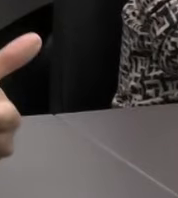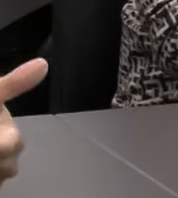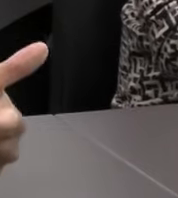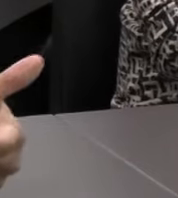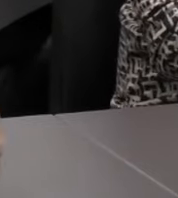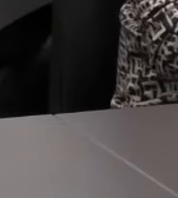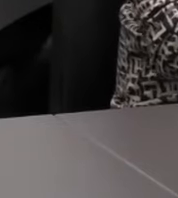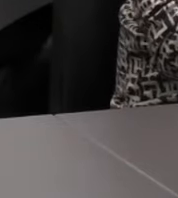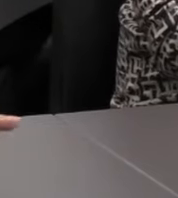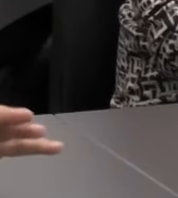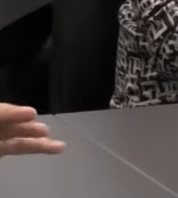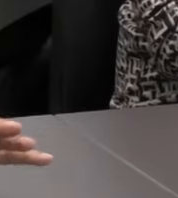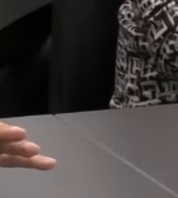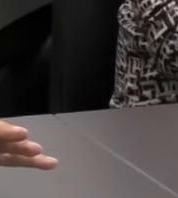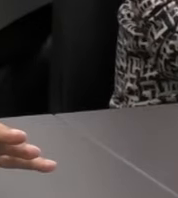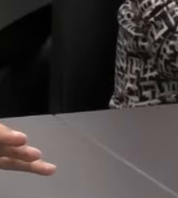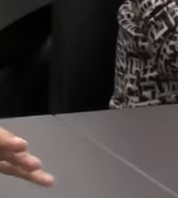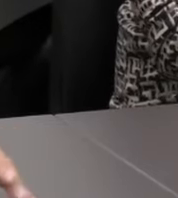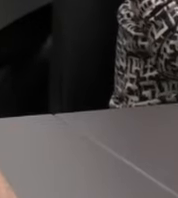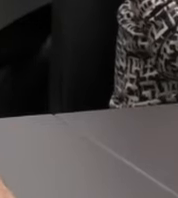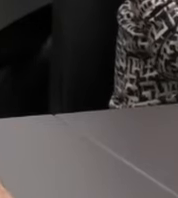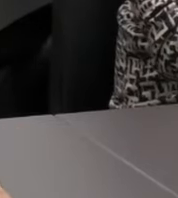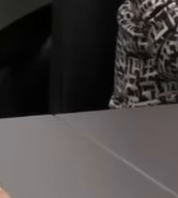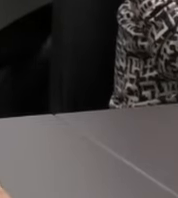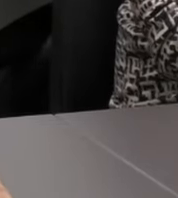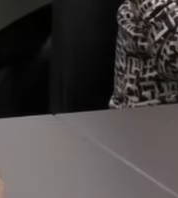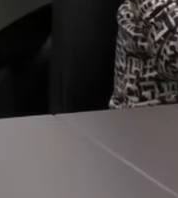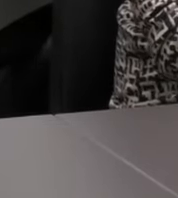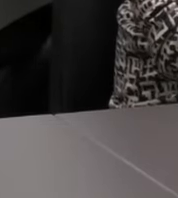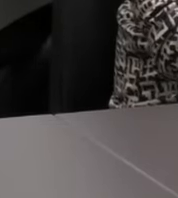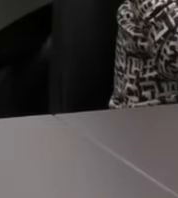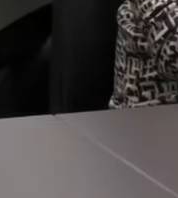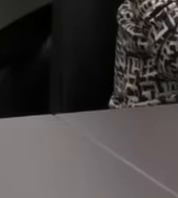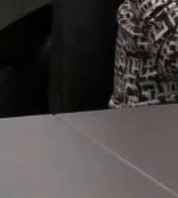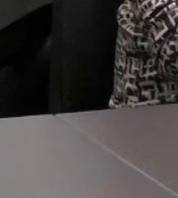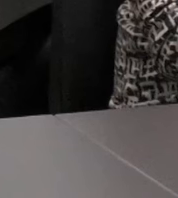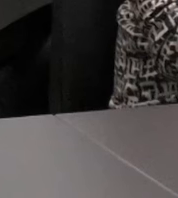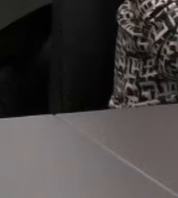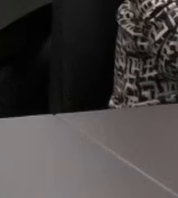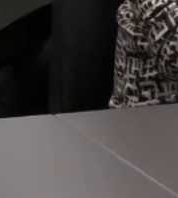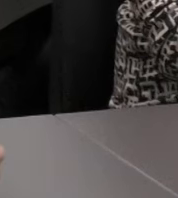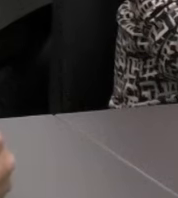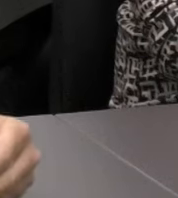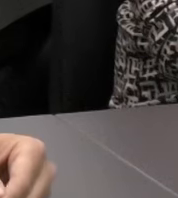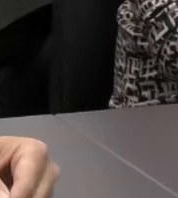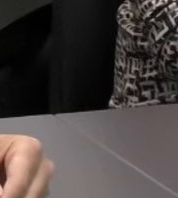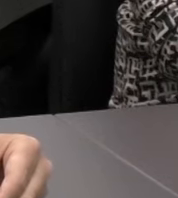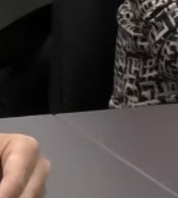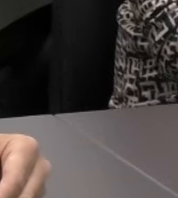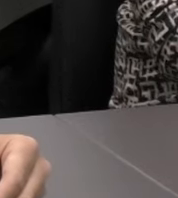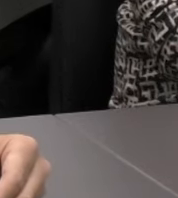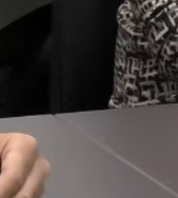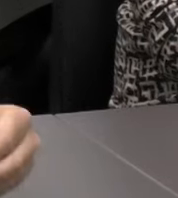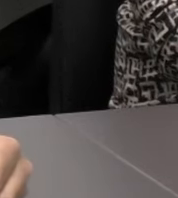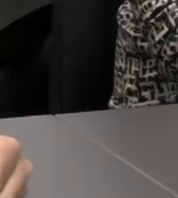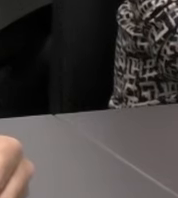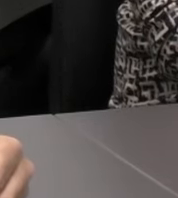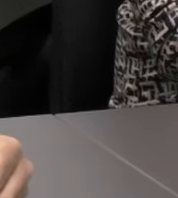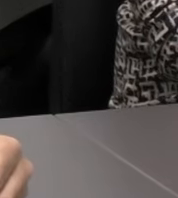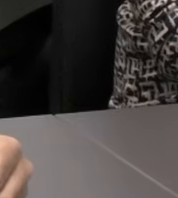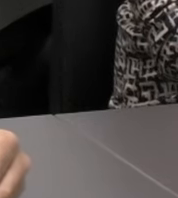prisão preventiva de um indiciado né A não fazê-lo